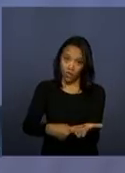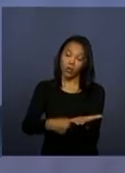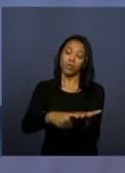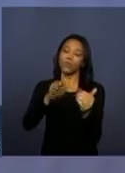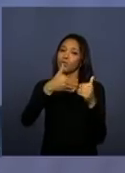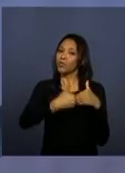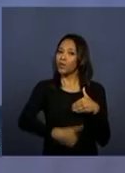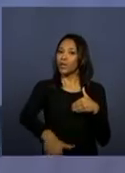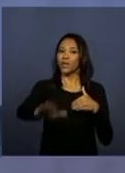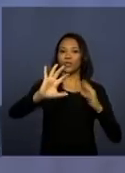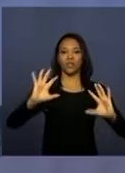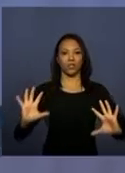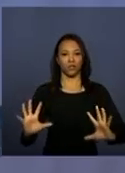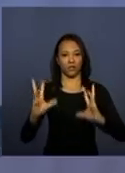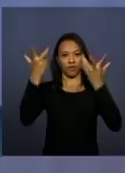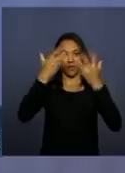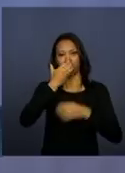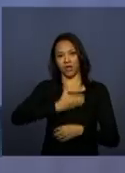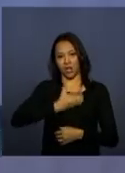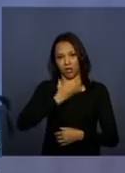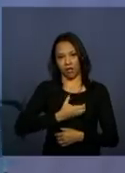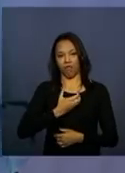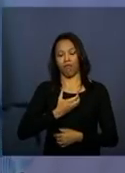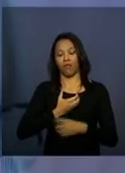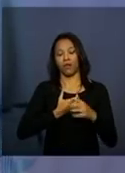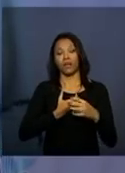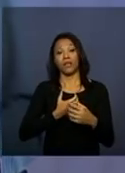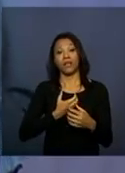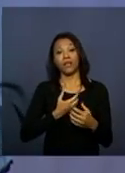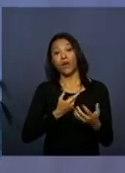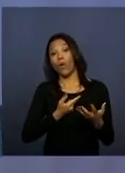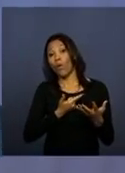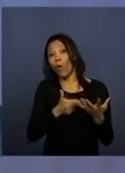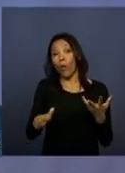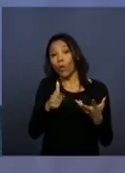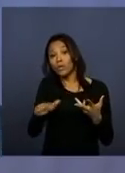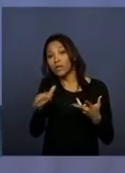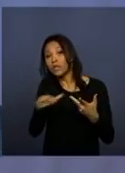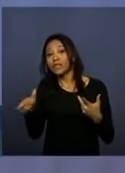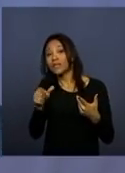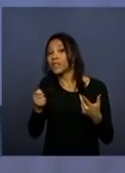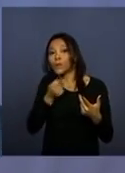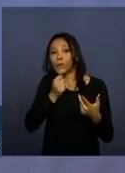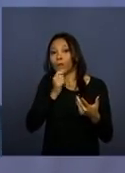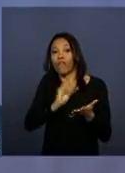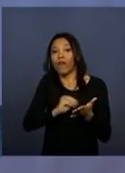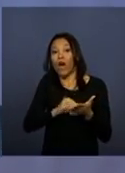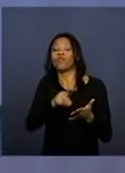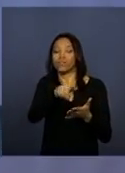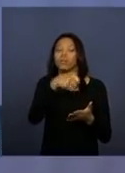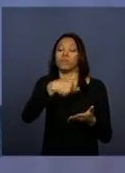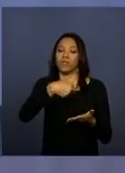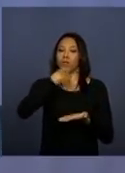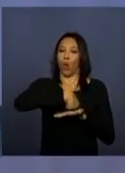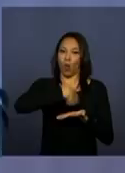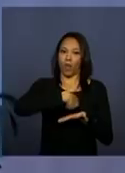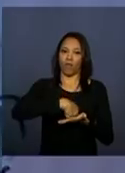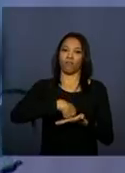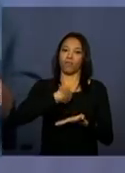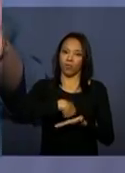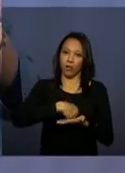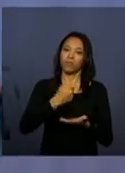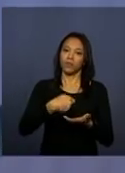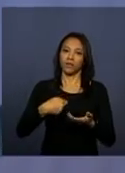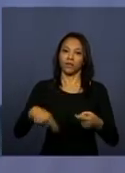durante a comemoração do Natal. E aquelas que eu não cumpri, vocês têm de cobrar.